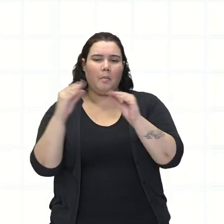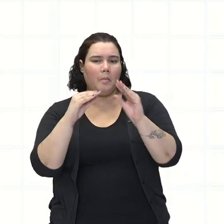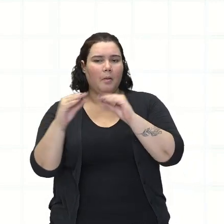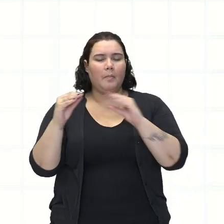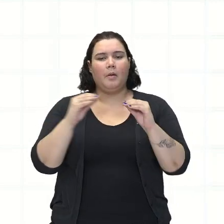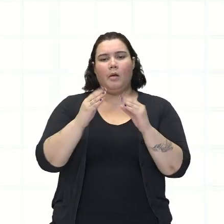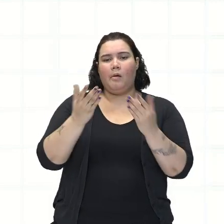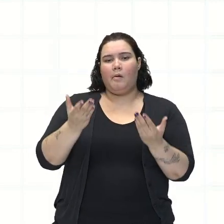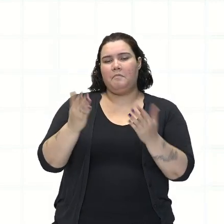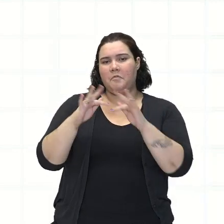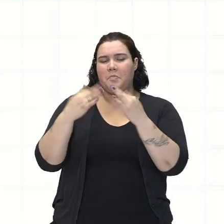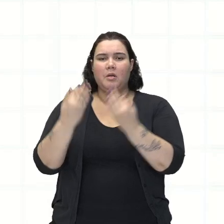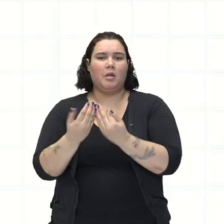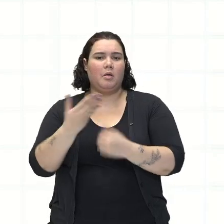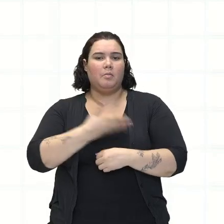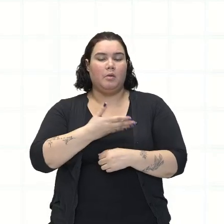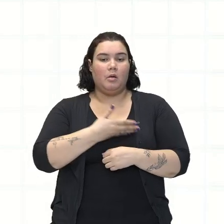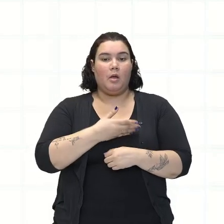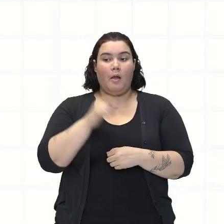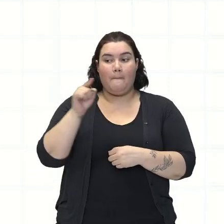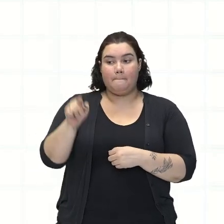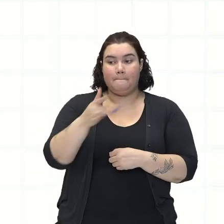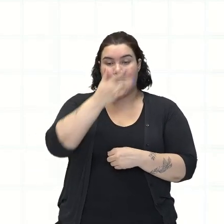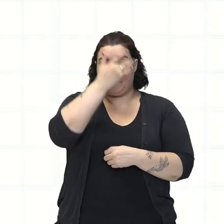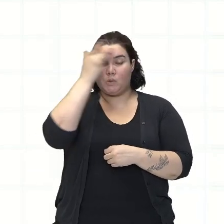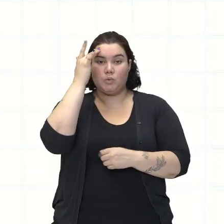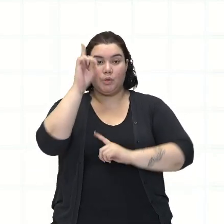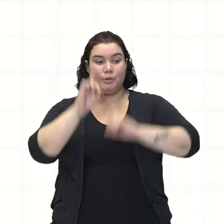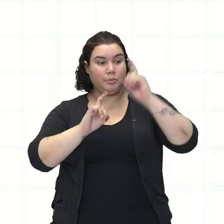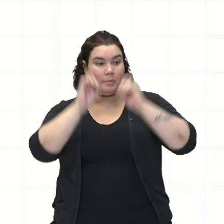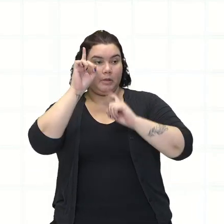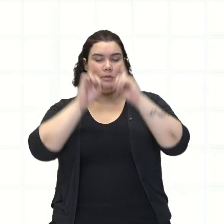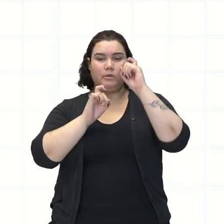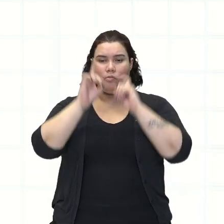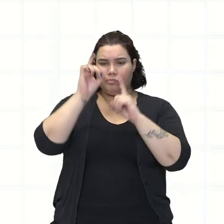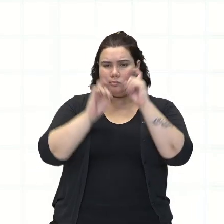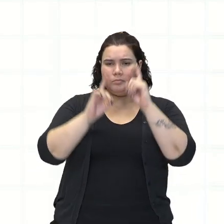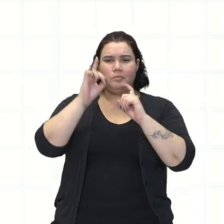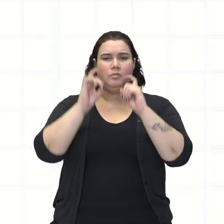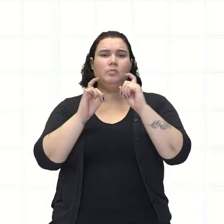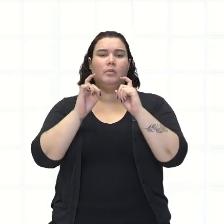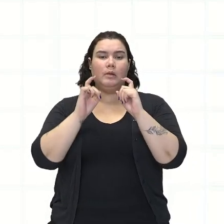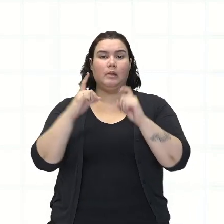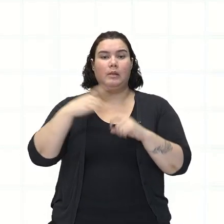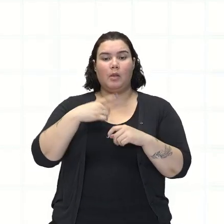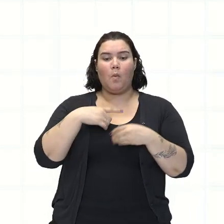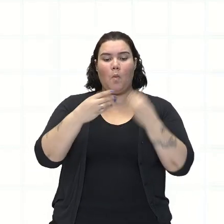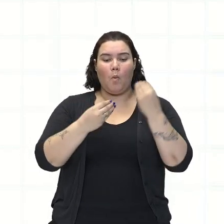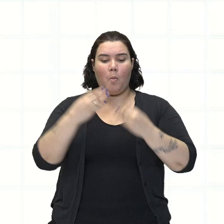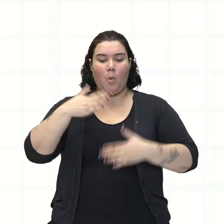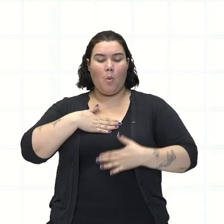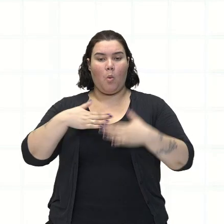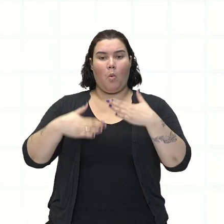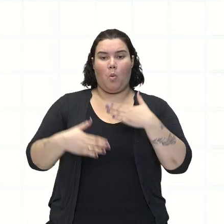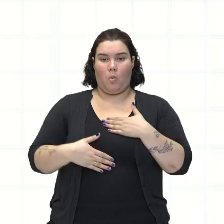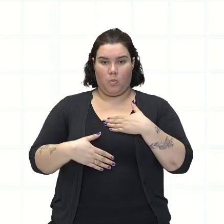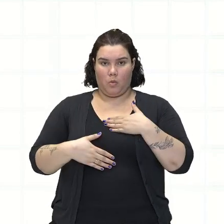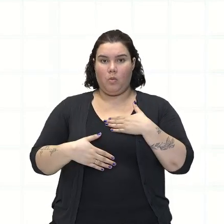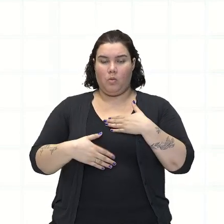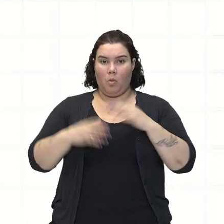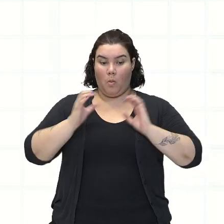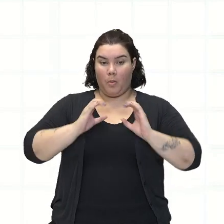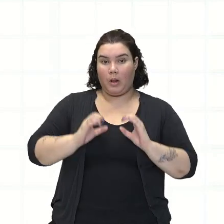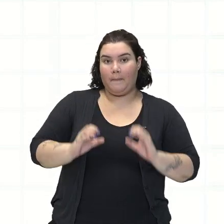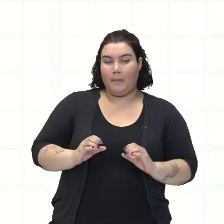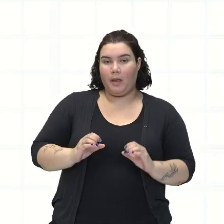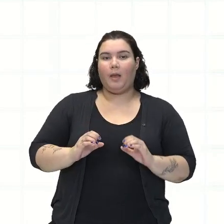para algum amigo, e a forma que nós vemos essa expressão, a linguagem corporal, o modo como ela começa a se comportar